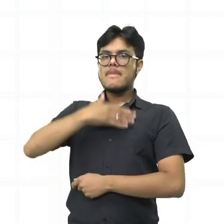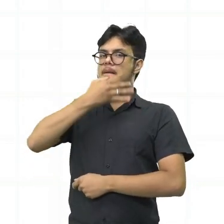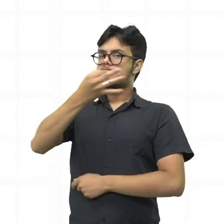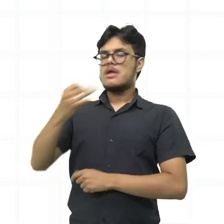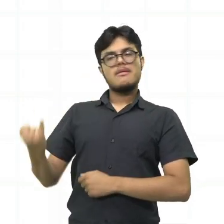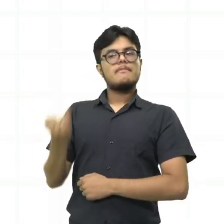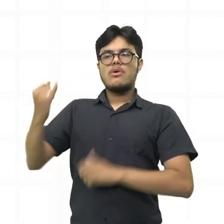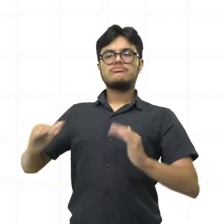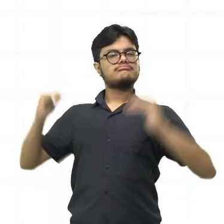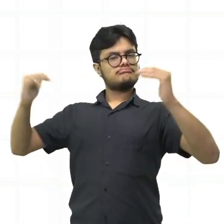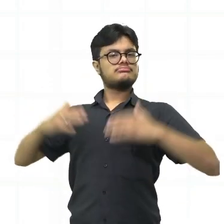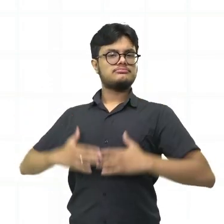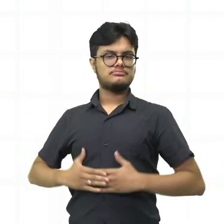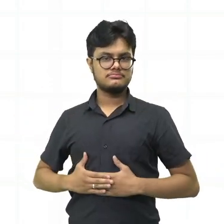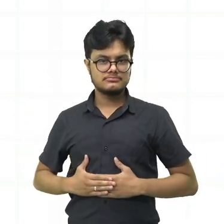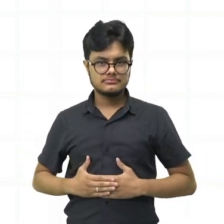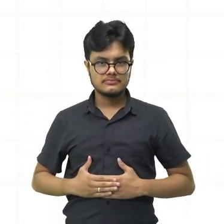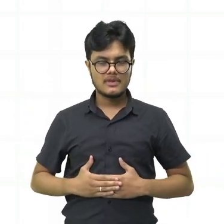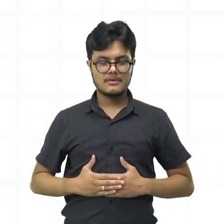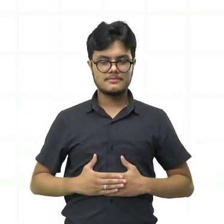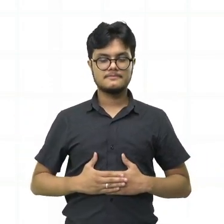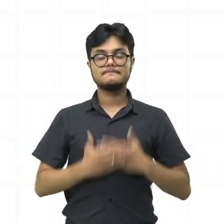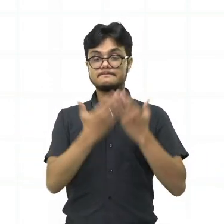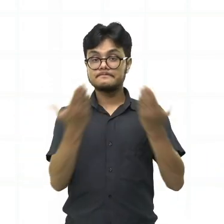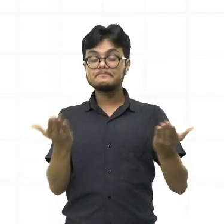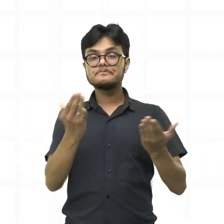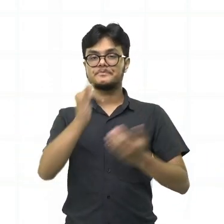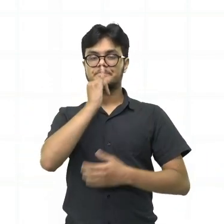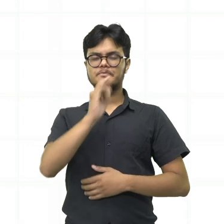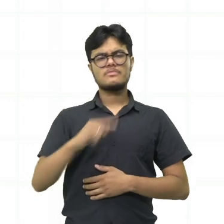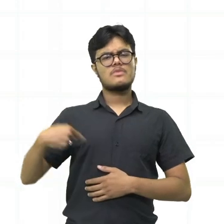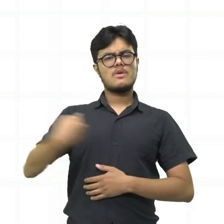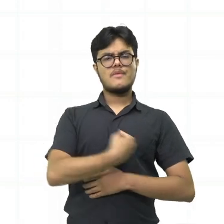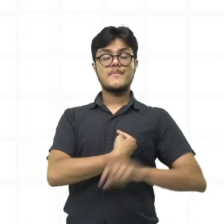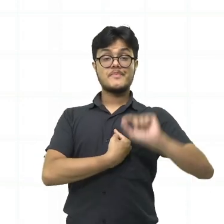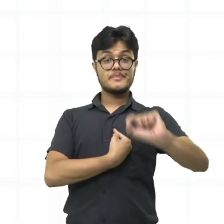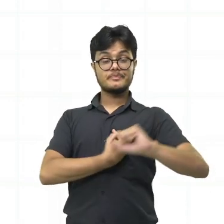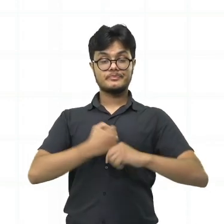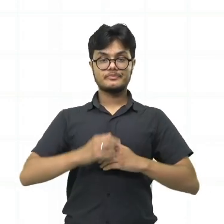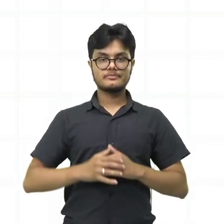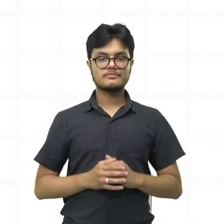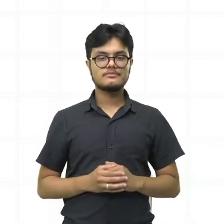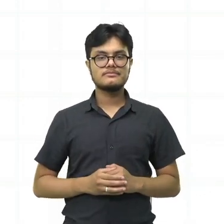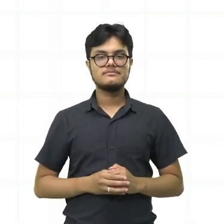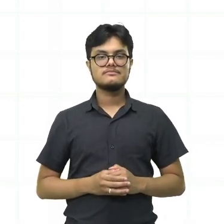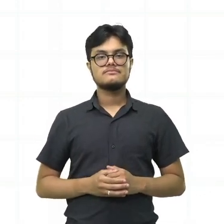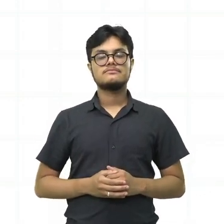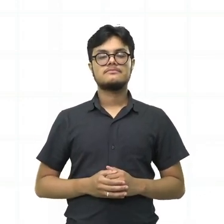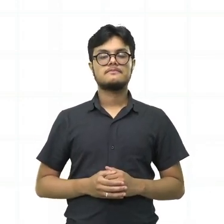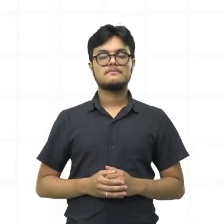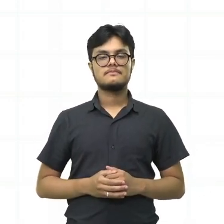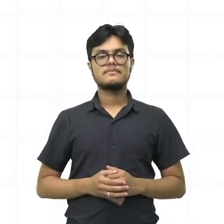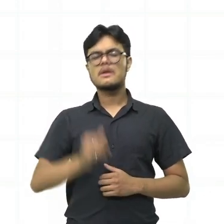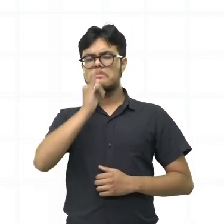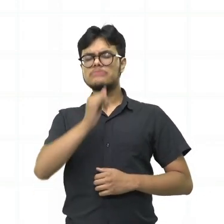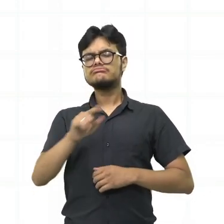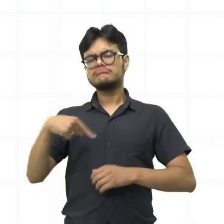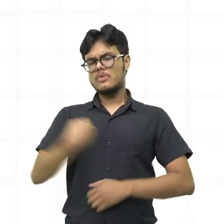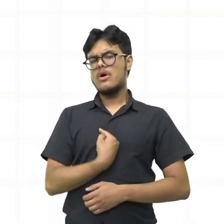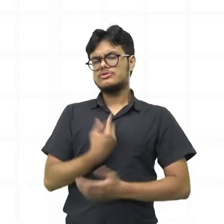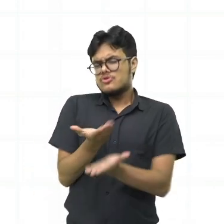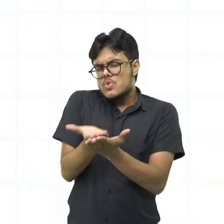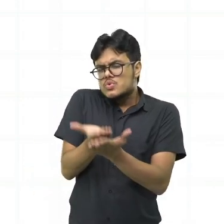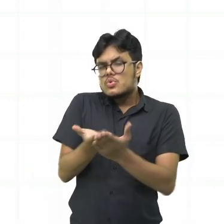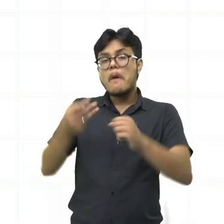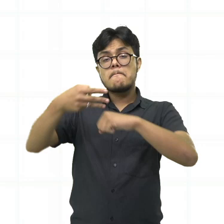é aquela, tá? Quando nós fazemos, né, um mestrado,